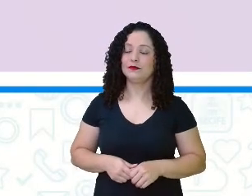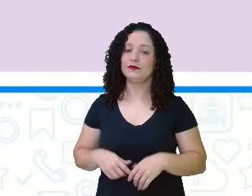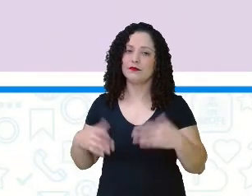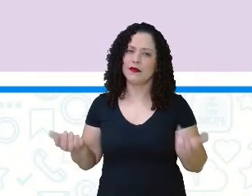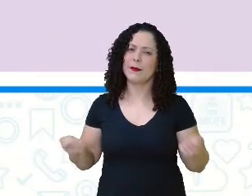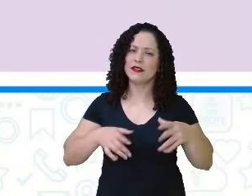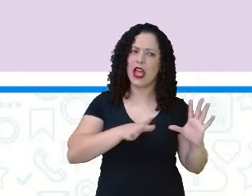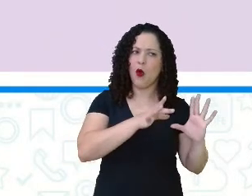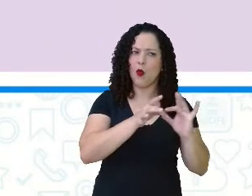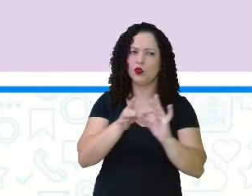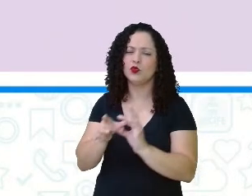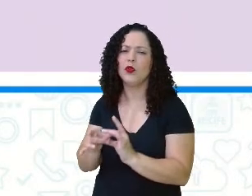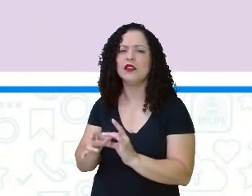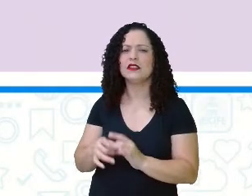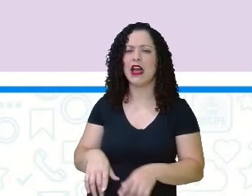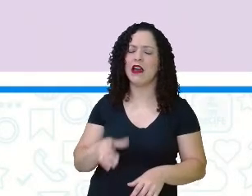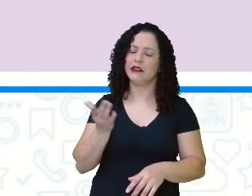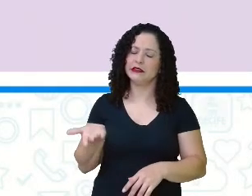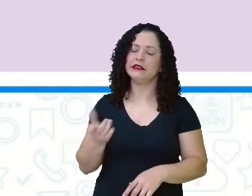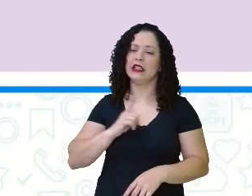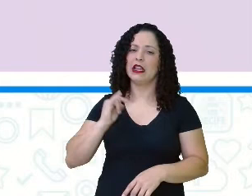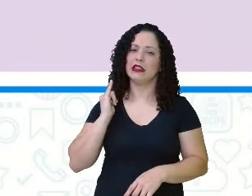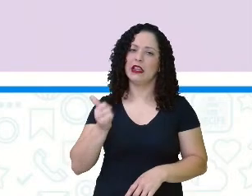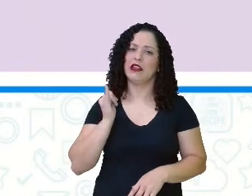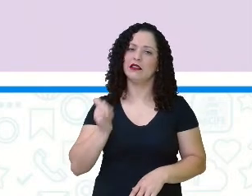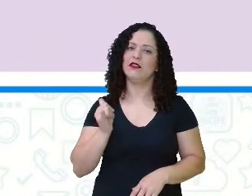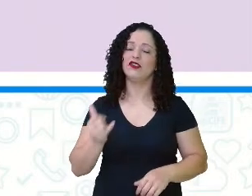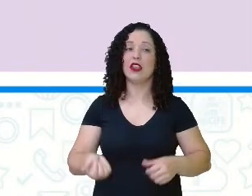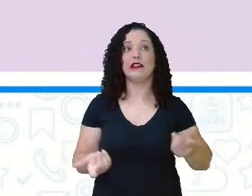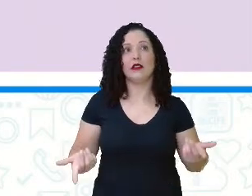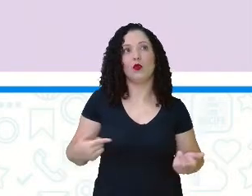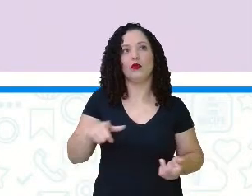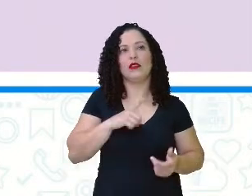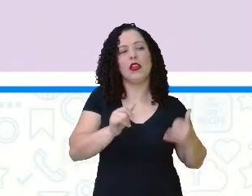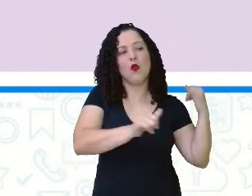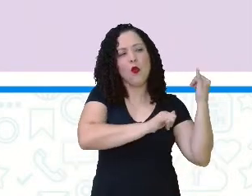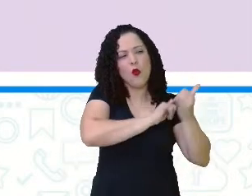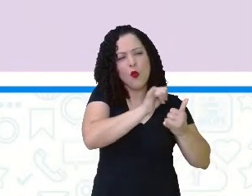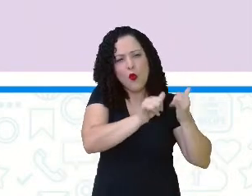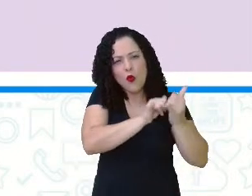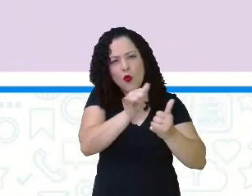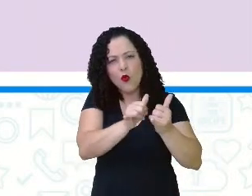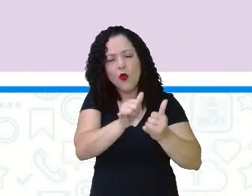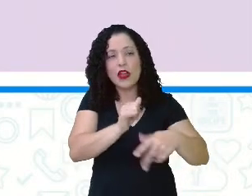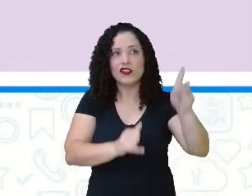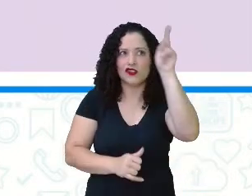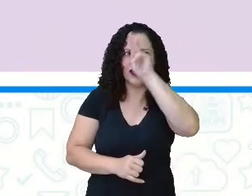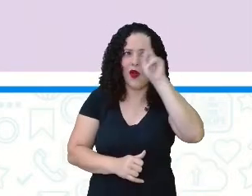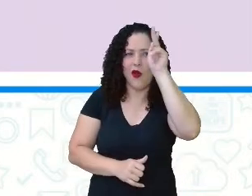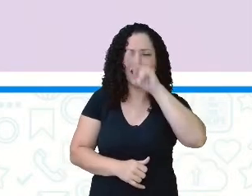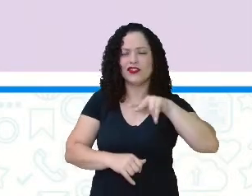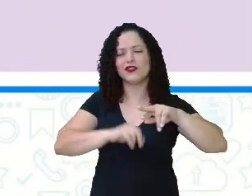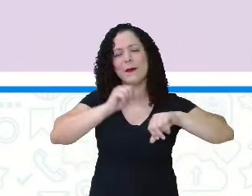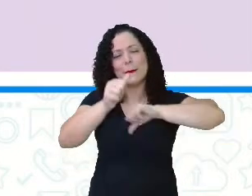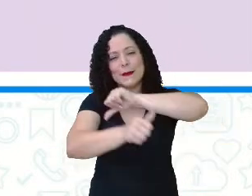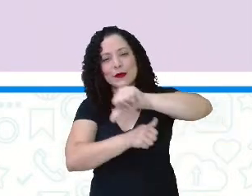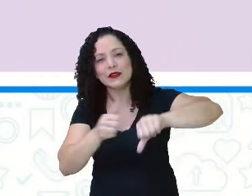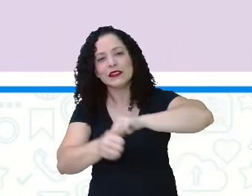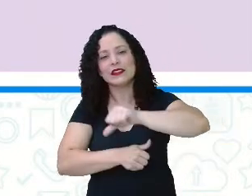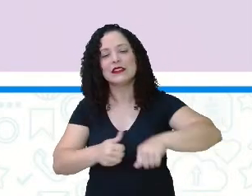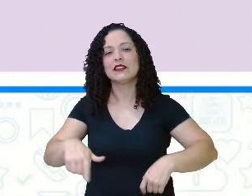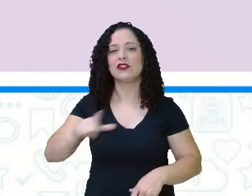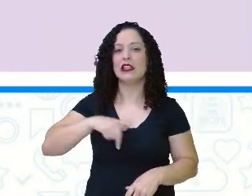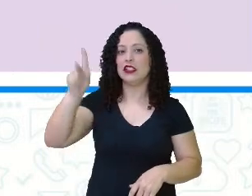contextualizar a narrativa, o conto sofreu várias transformações ao longo da história, originando tipos como conto de